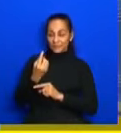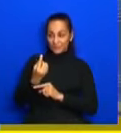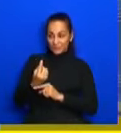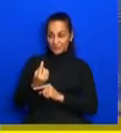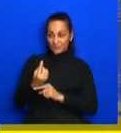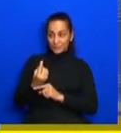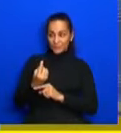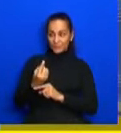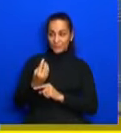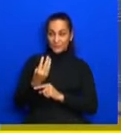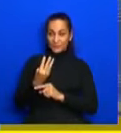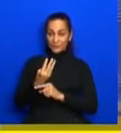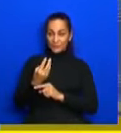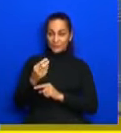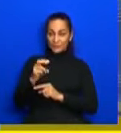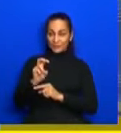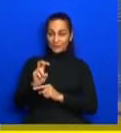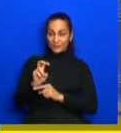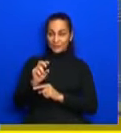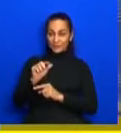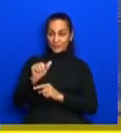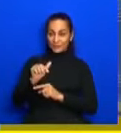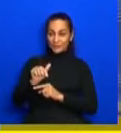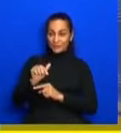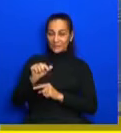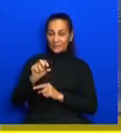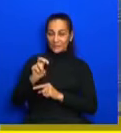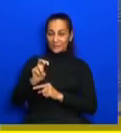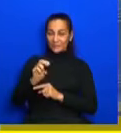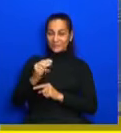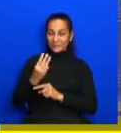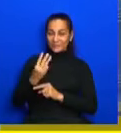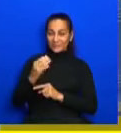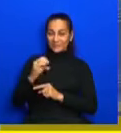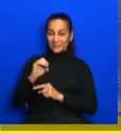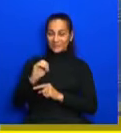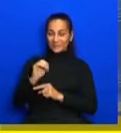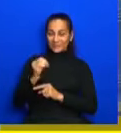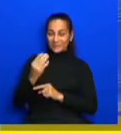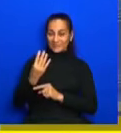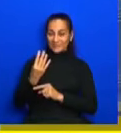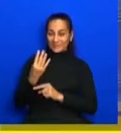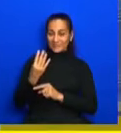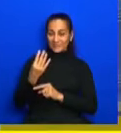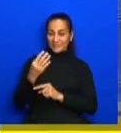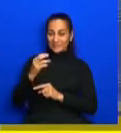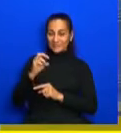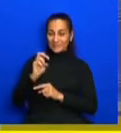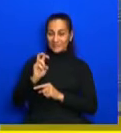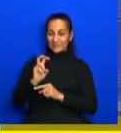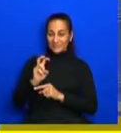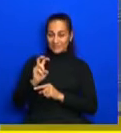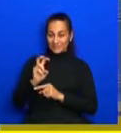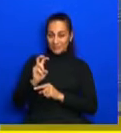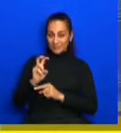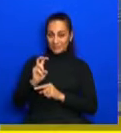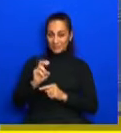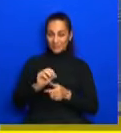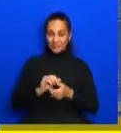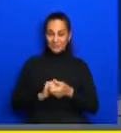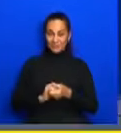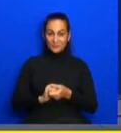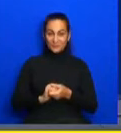64, 21, 35, 75, 30 e